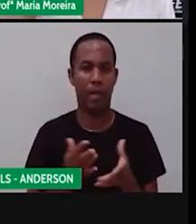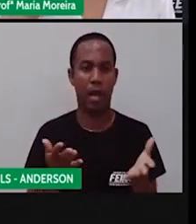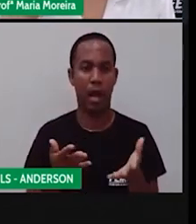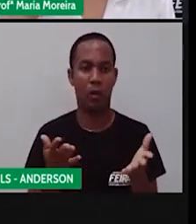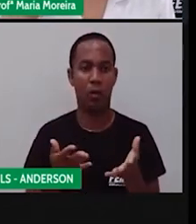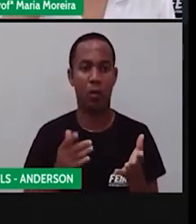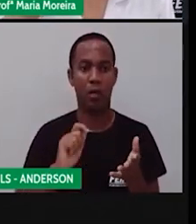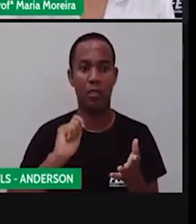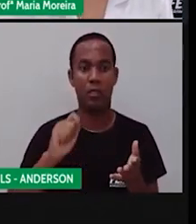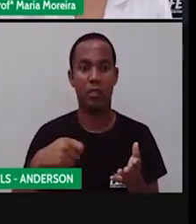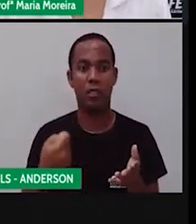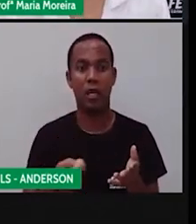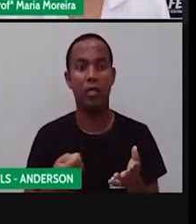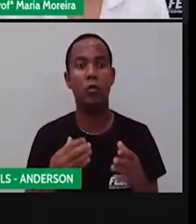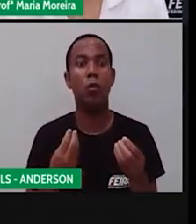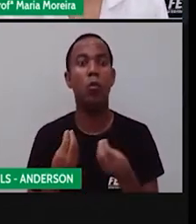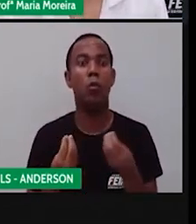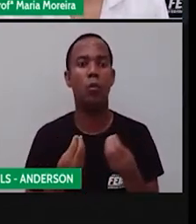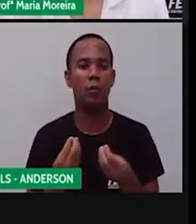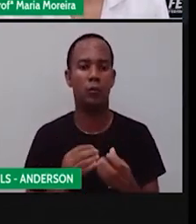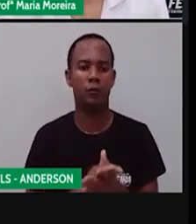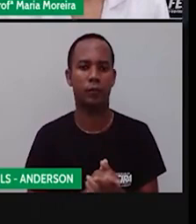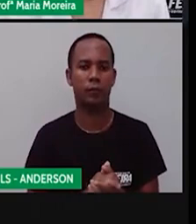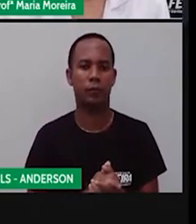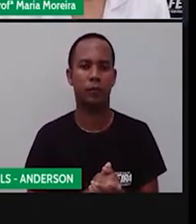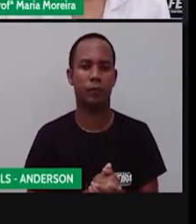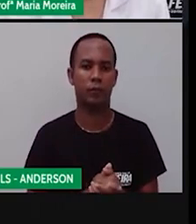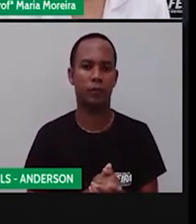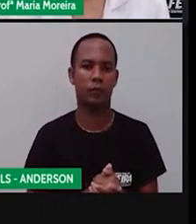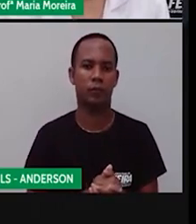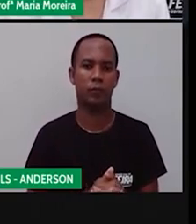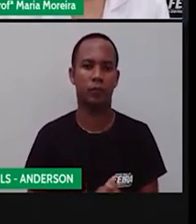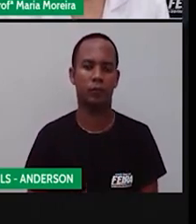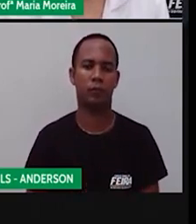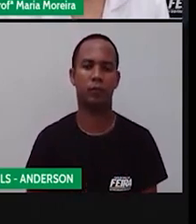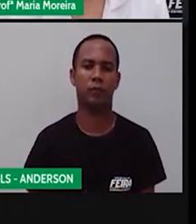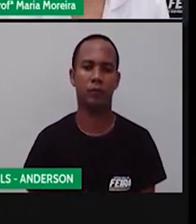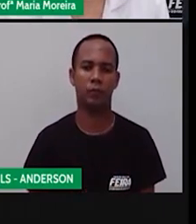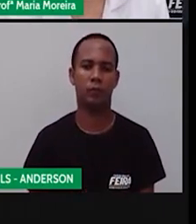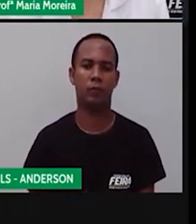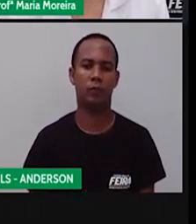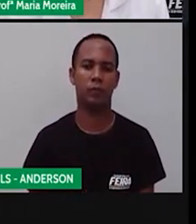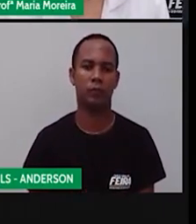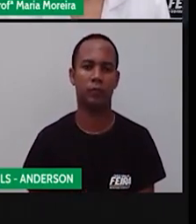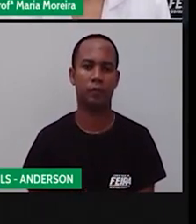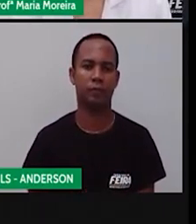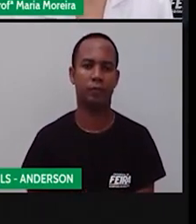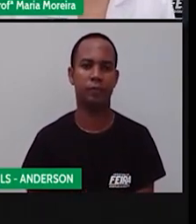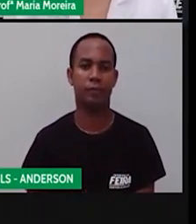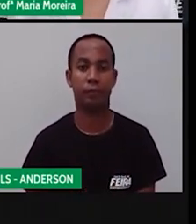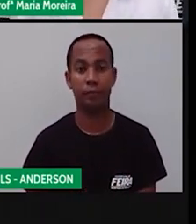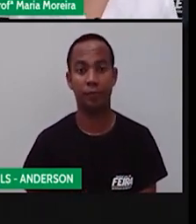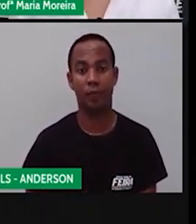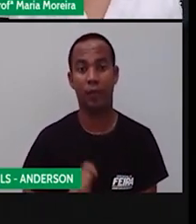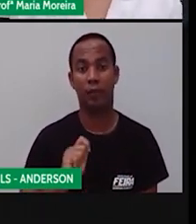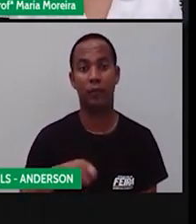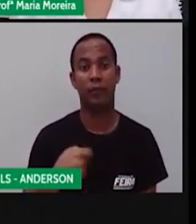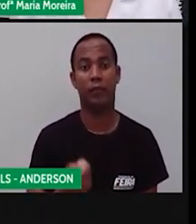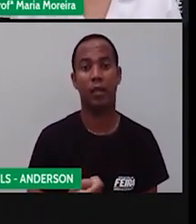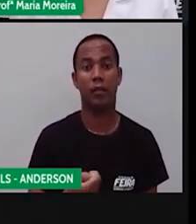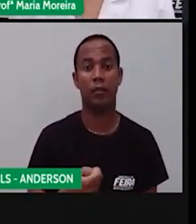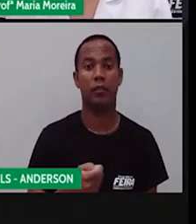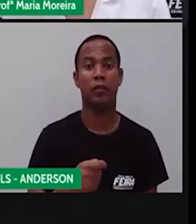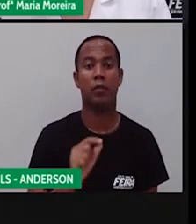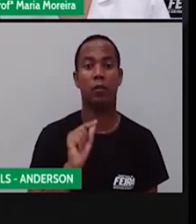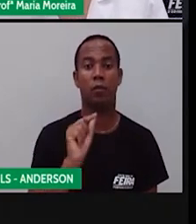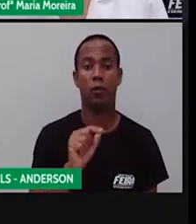os sinais de pontuação. Vamos lá. Bom, os sinais de pontuação,